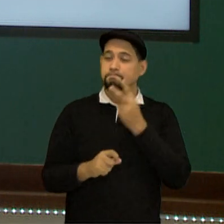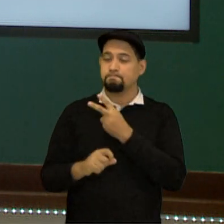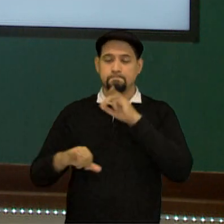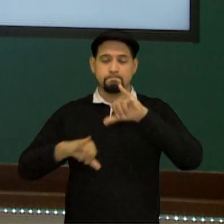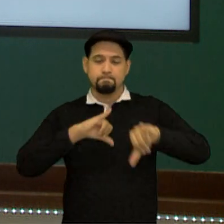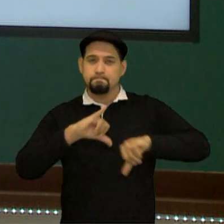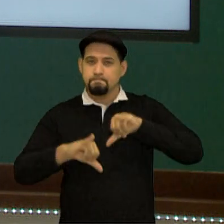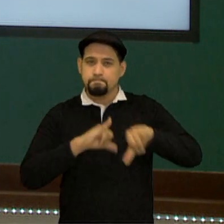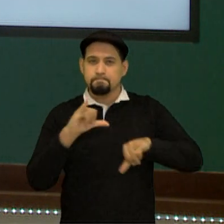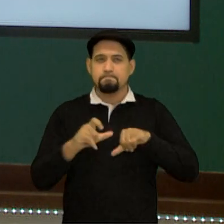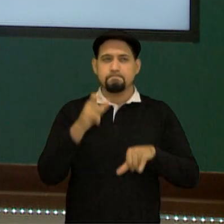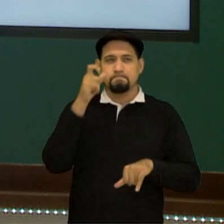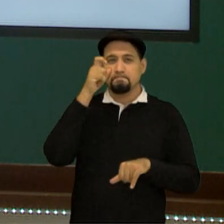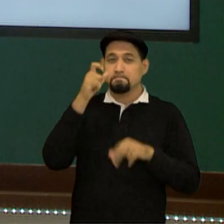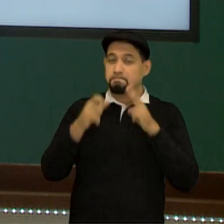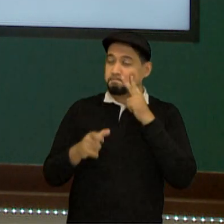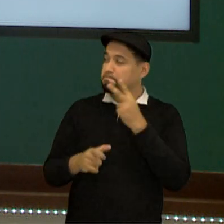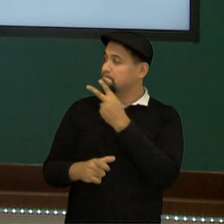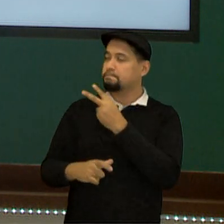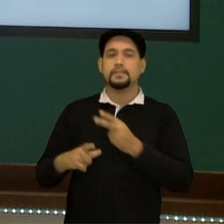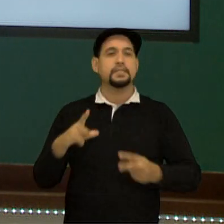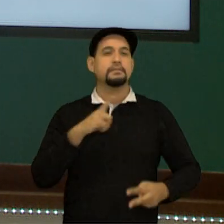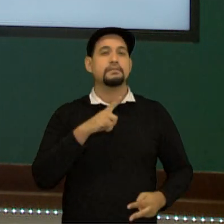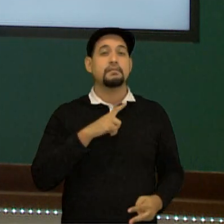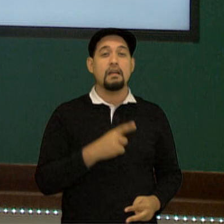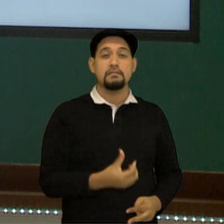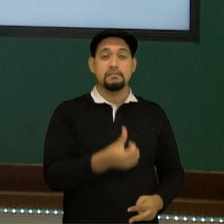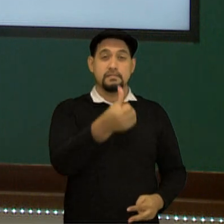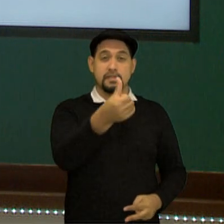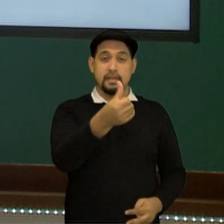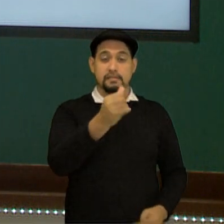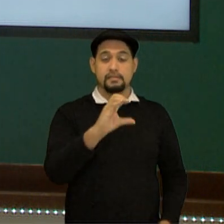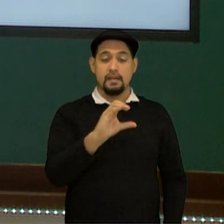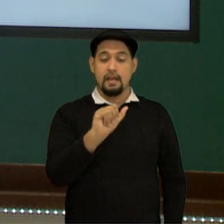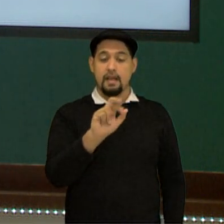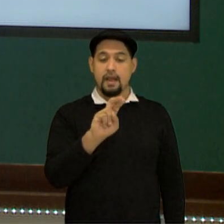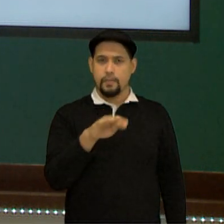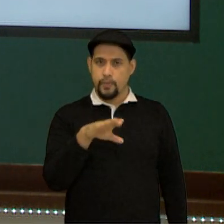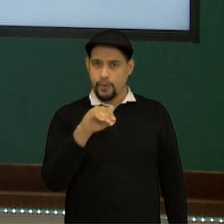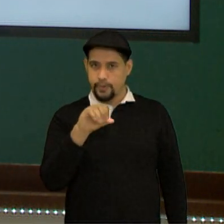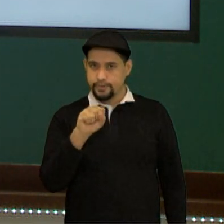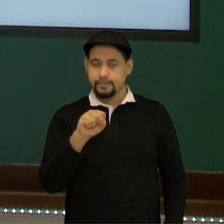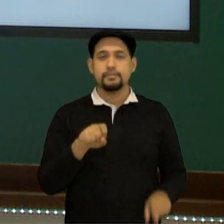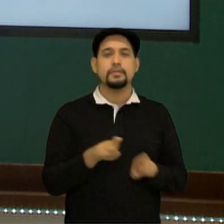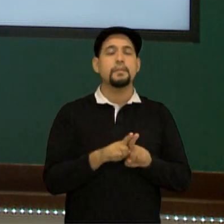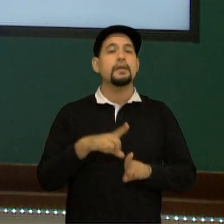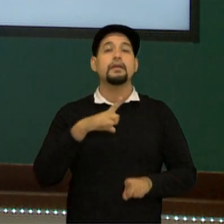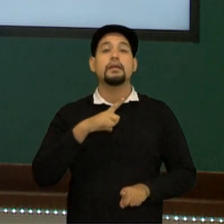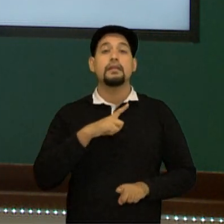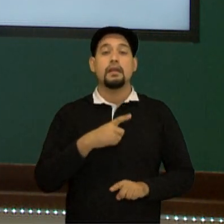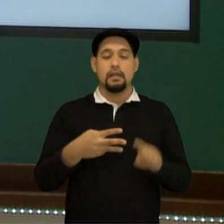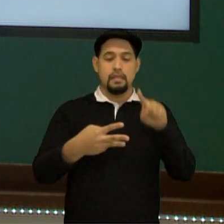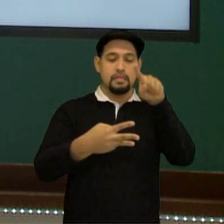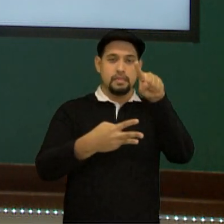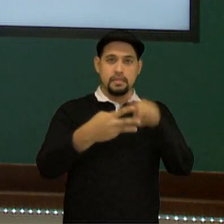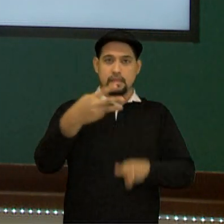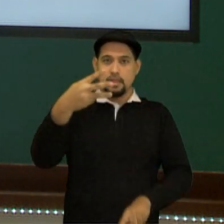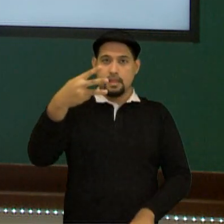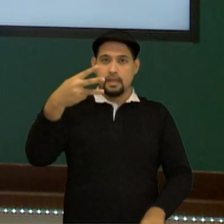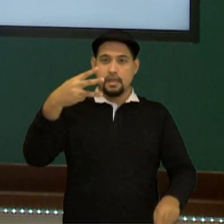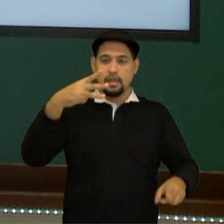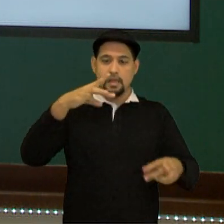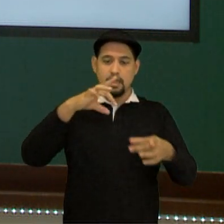aqui interessante, ó, constituída de 6 carbonos e com 3 duplas